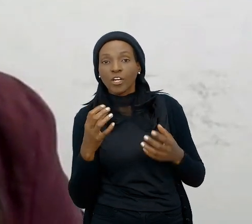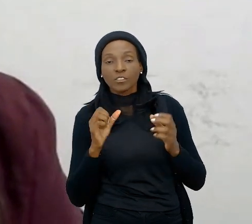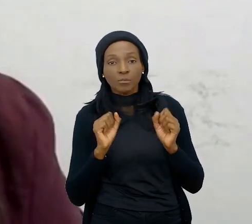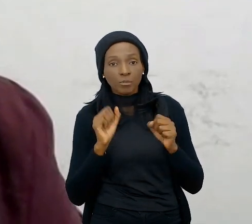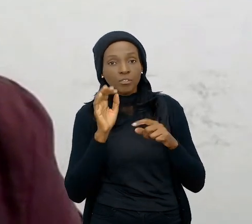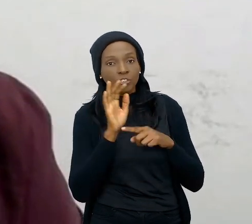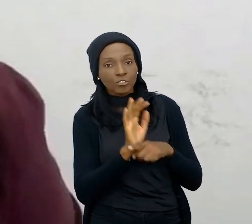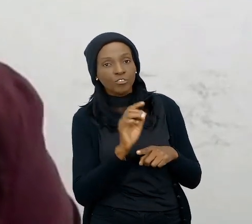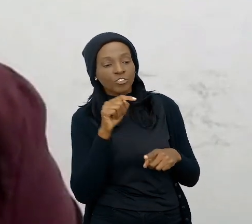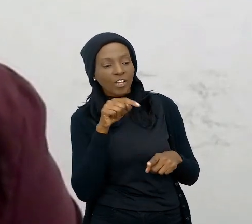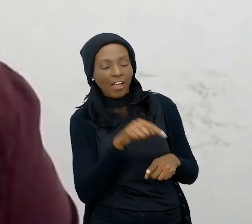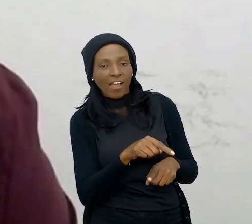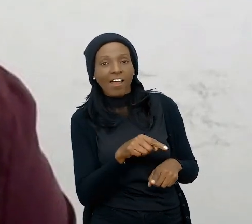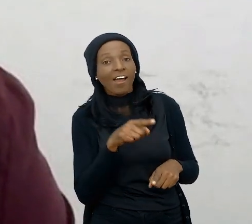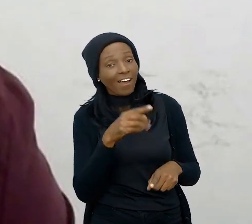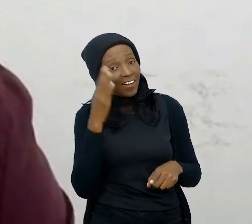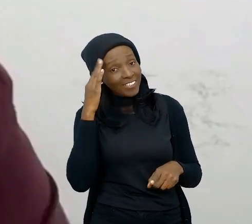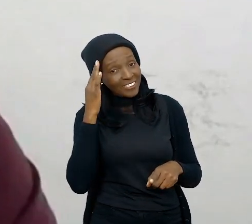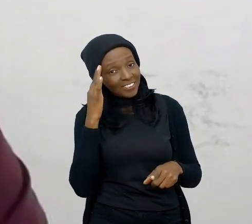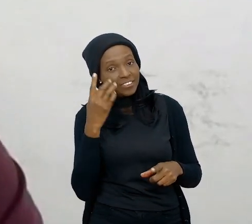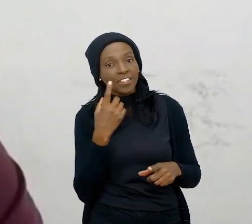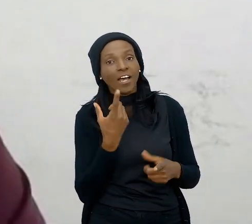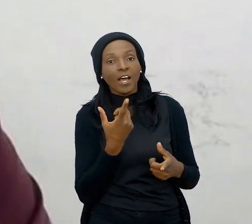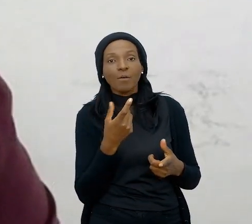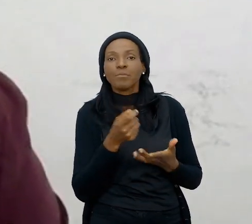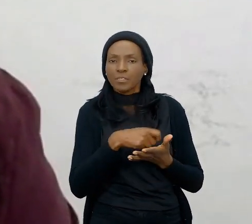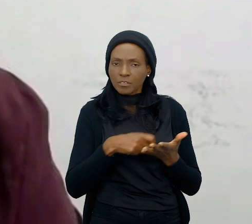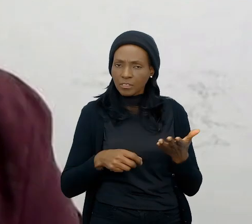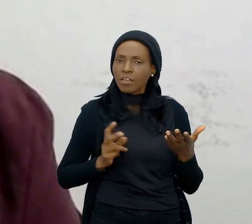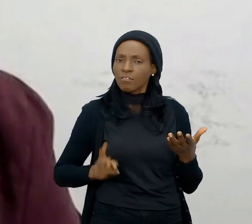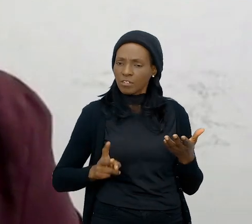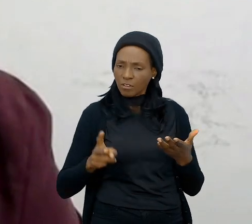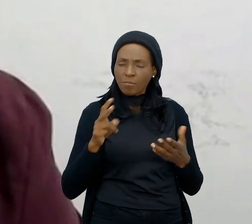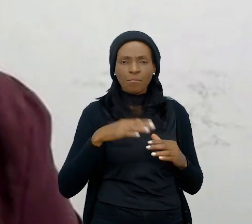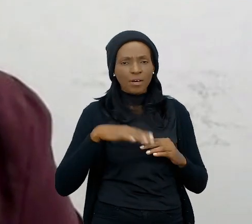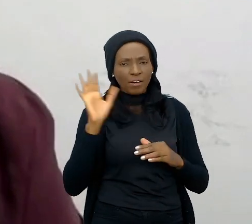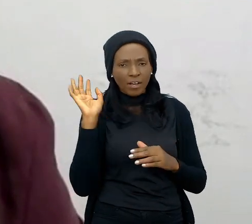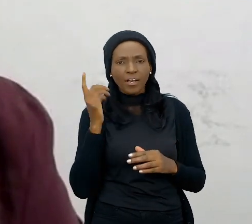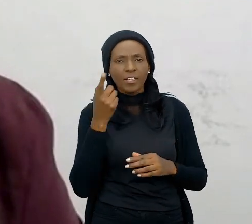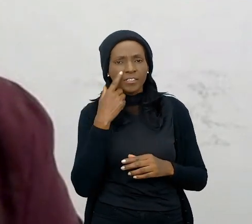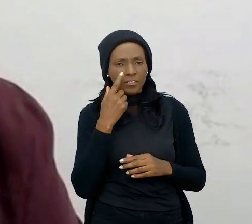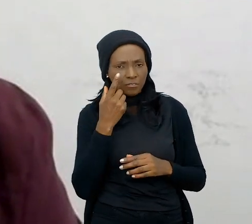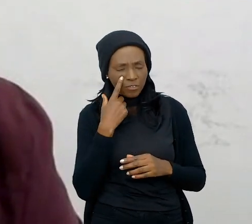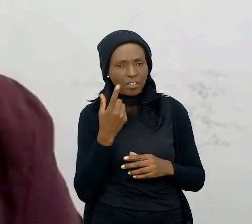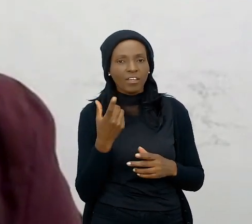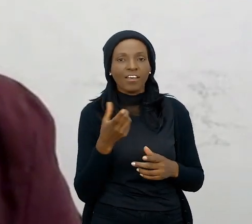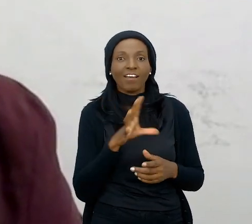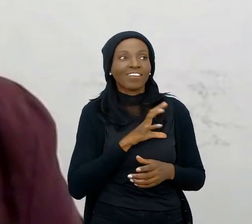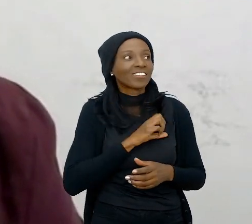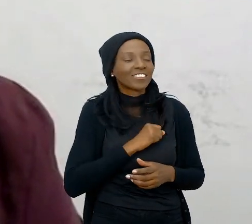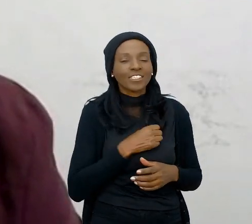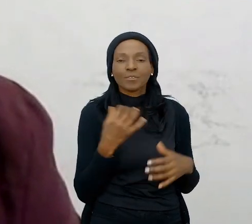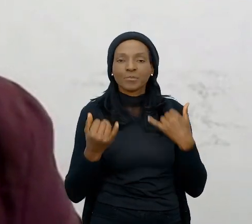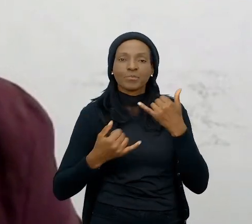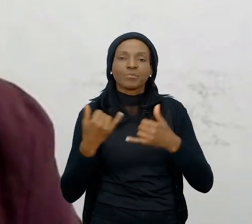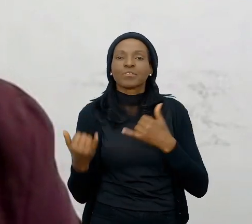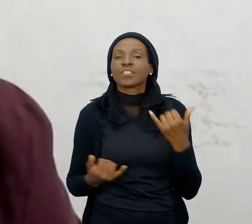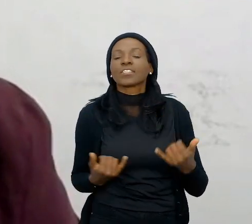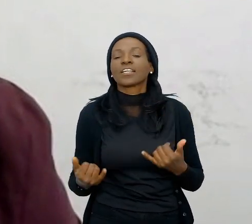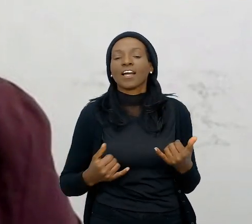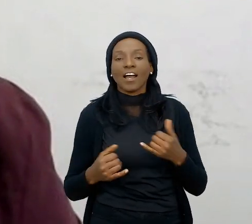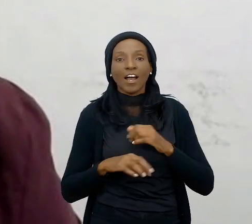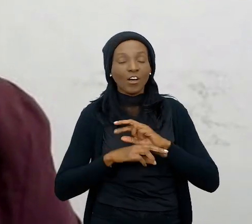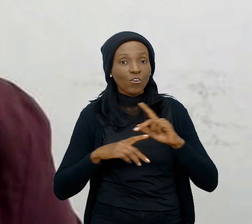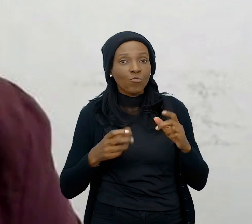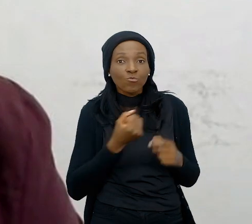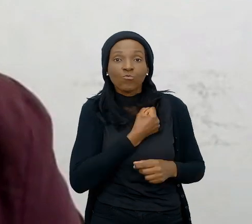crianças. Você sabe escrever muito mais que o 2022, né? E as crianças adoram brincar com essas